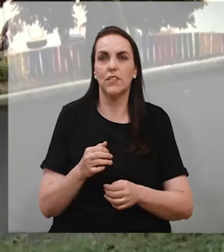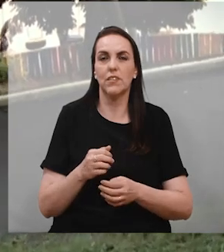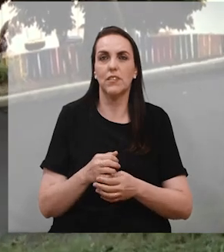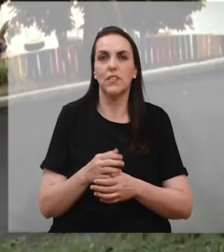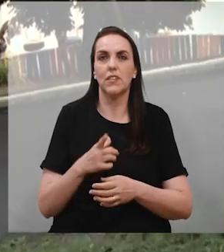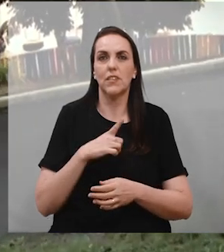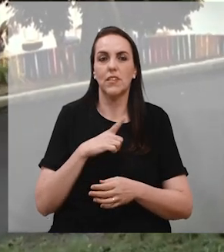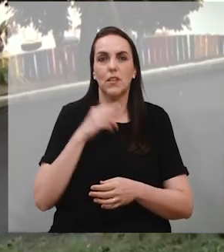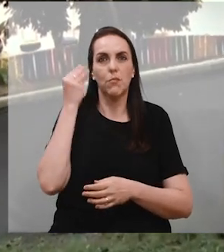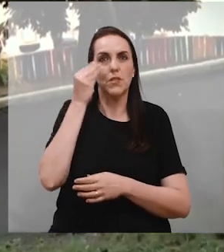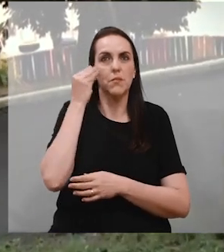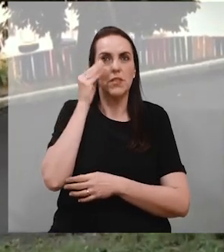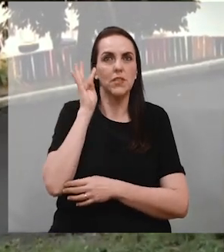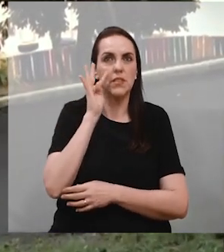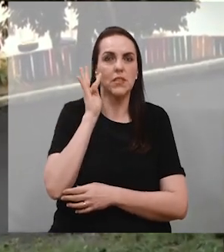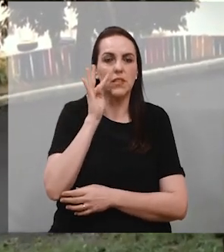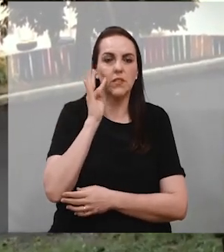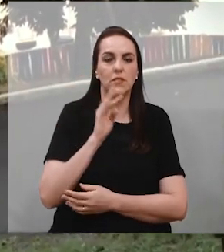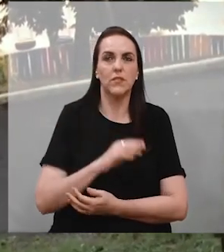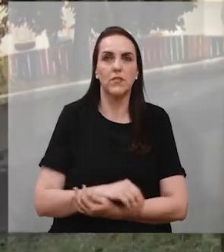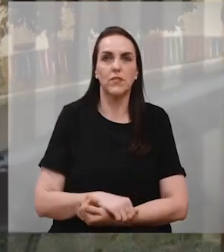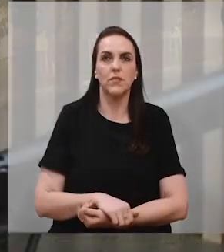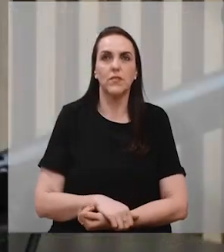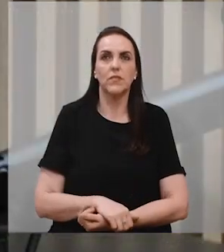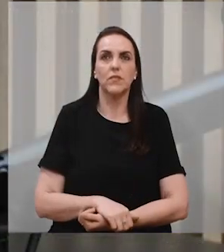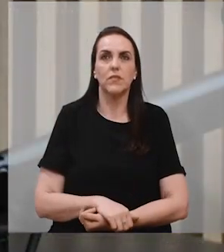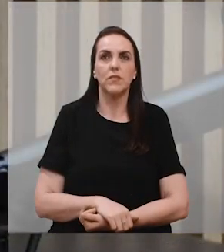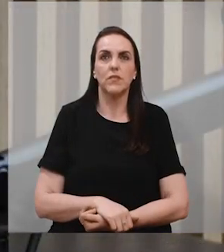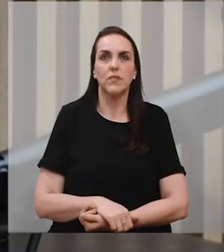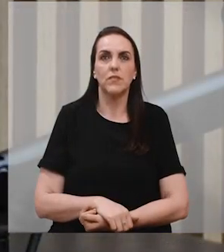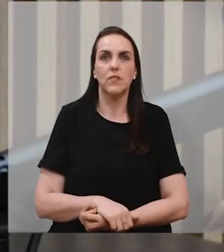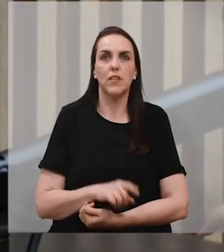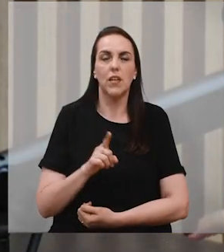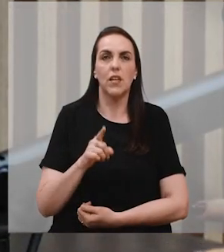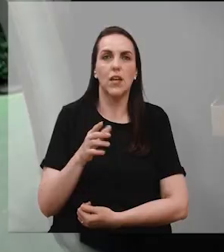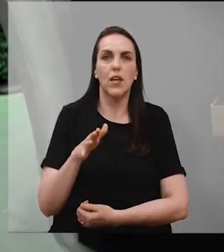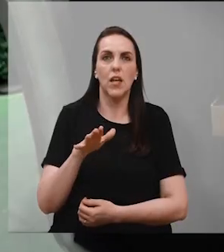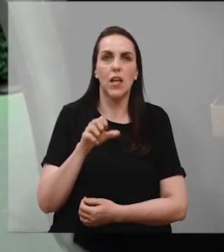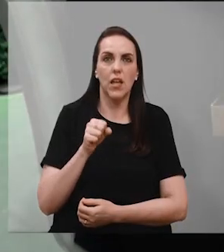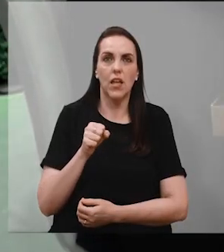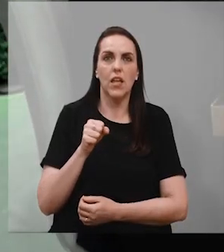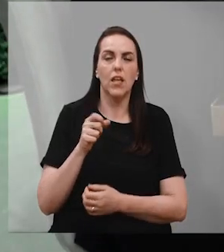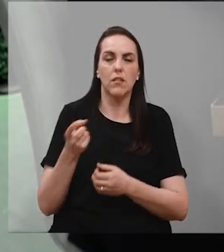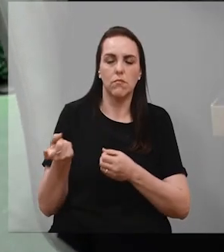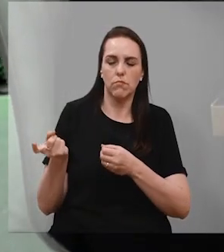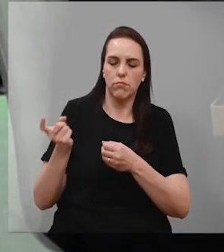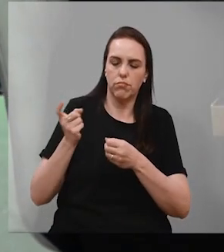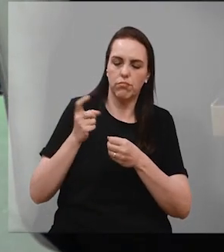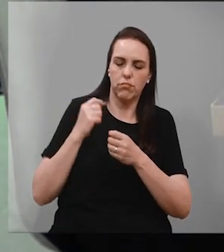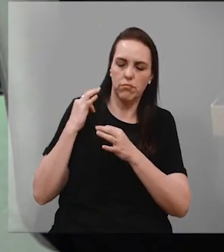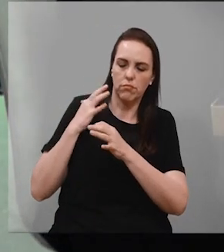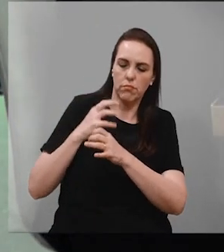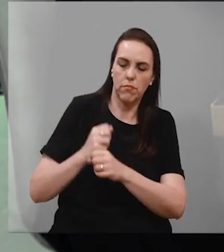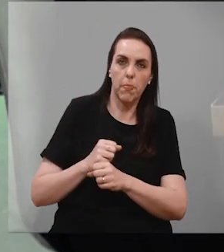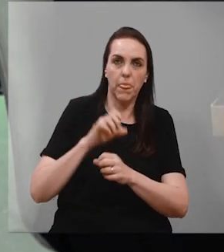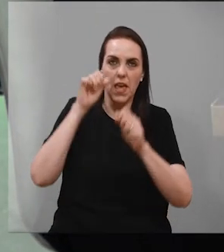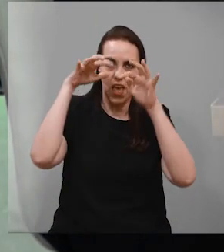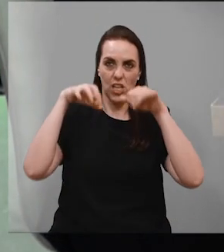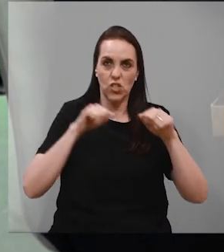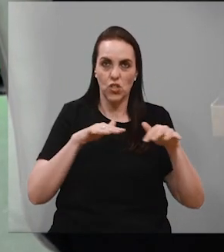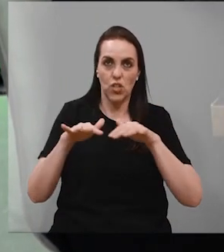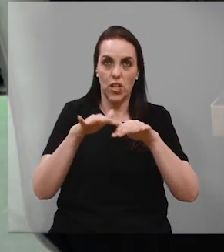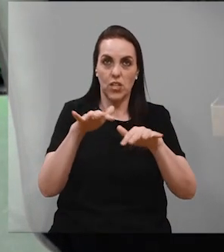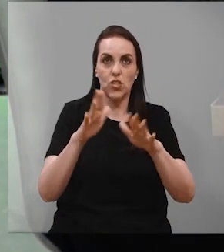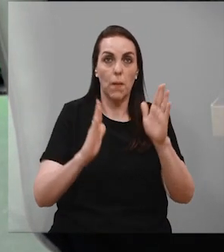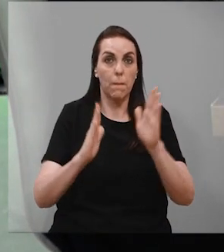Iago. O Iago. É uma experiência bem bacana. Já que a gente puxou o gancho, então depois a gente volta para as sessões, a gente puxou o gancho das enchentes, durante o